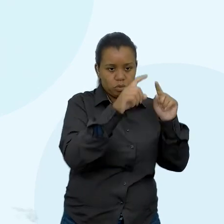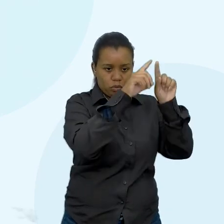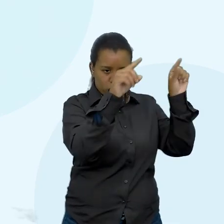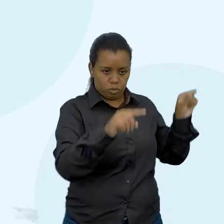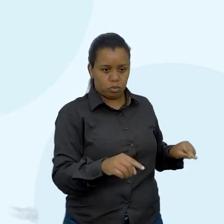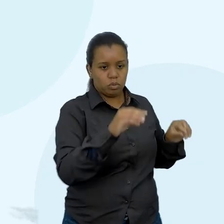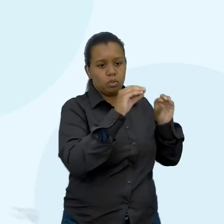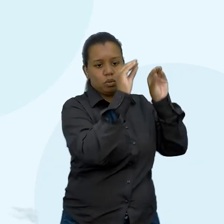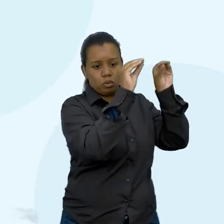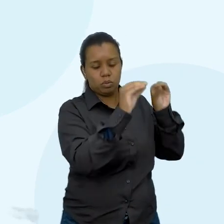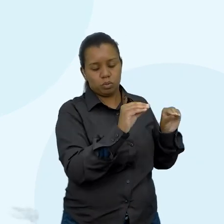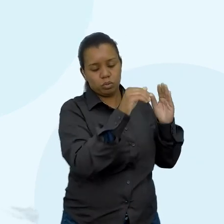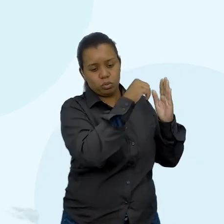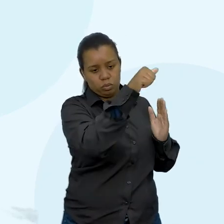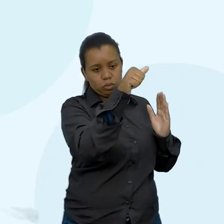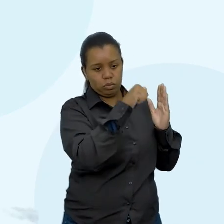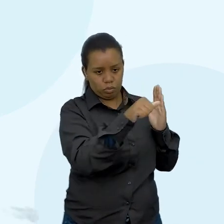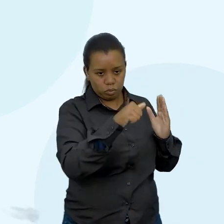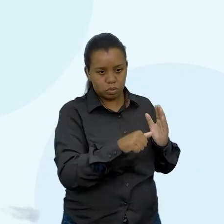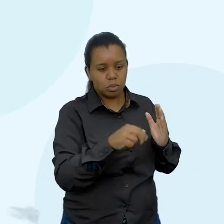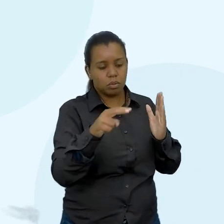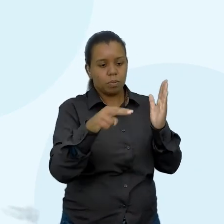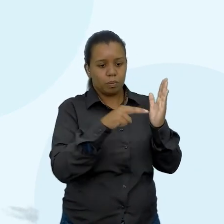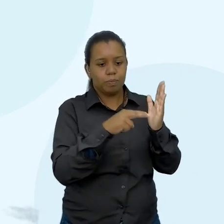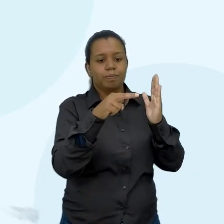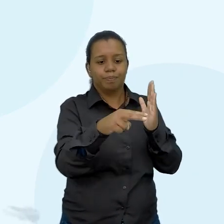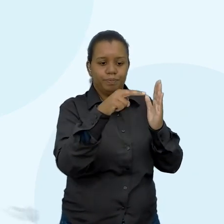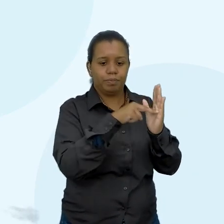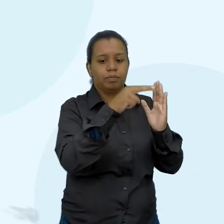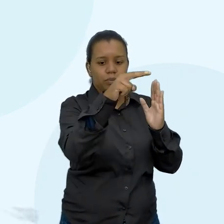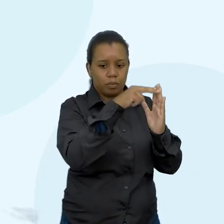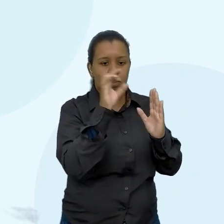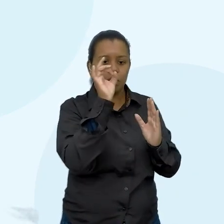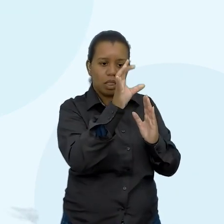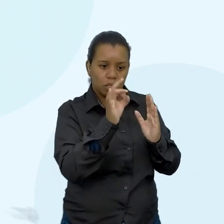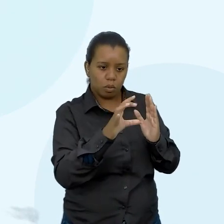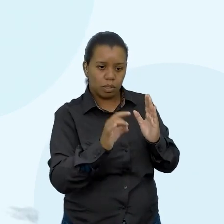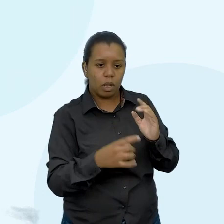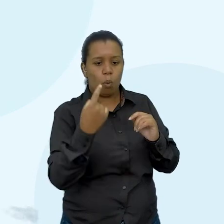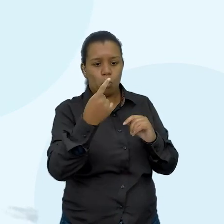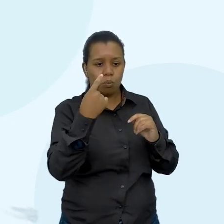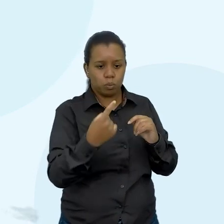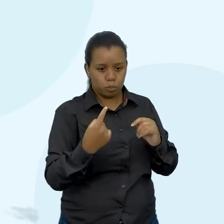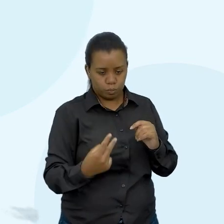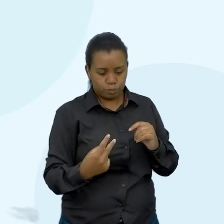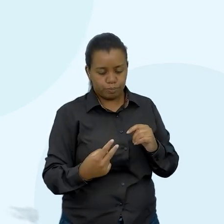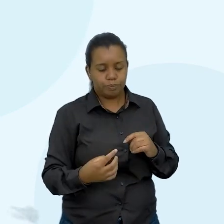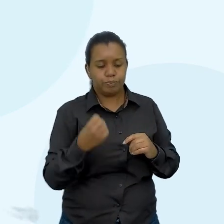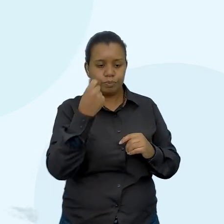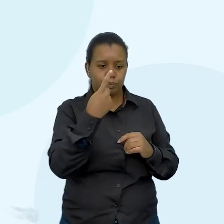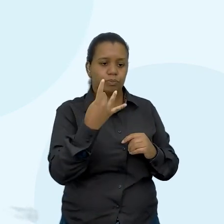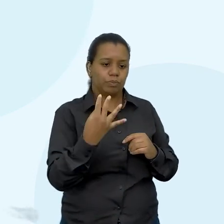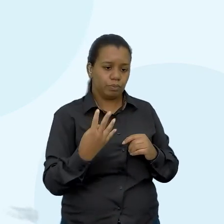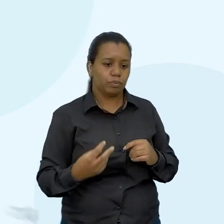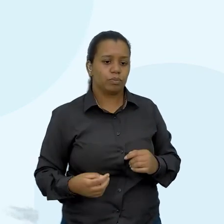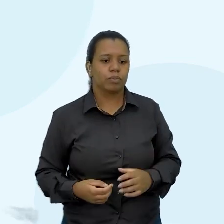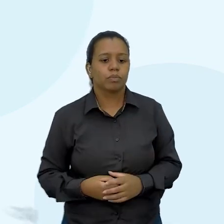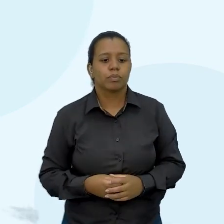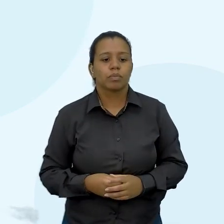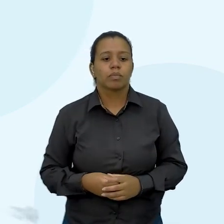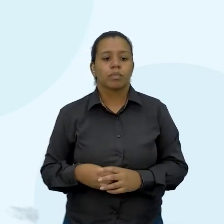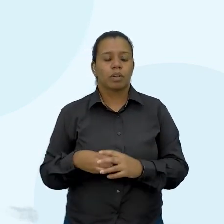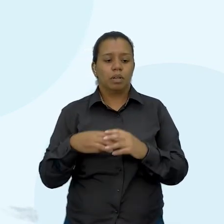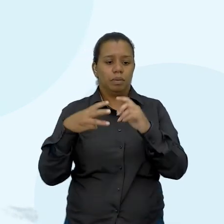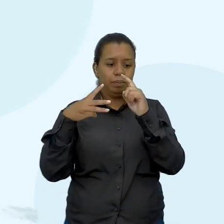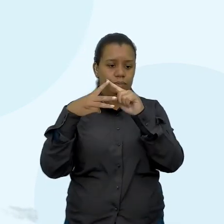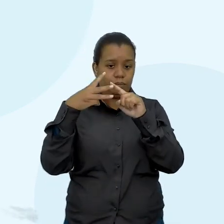por um e conferindo cada vez que você liga o medidor da sua instalação. As recomendações